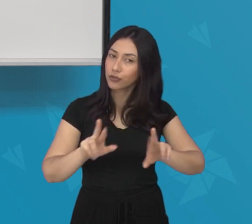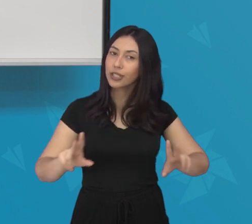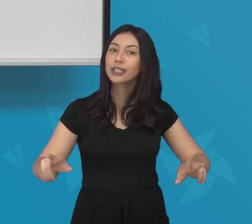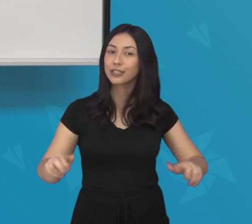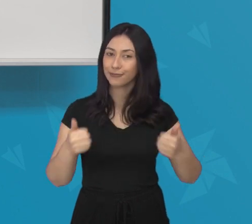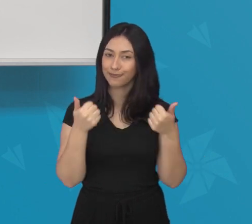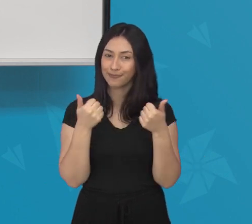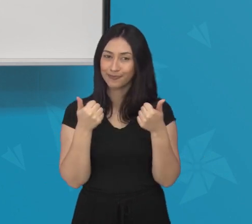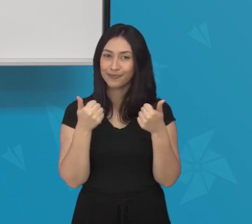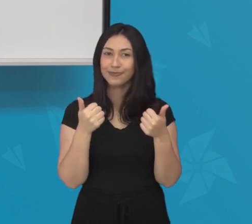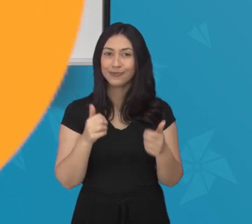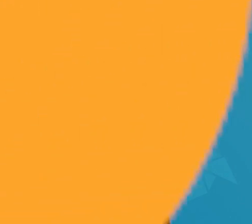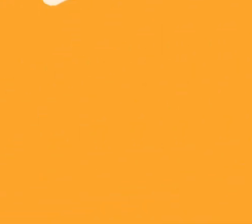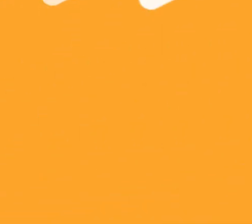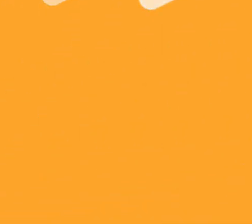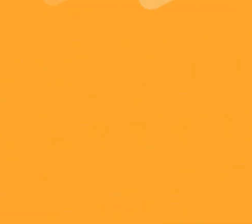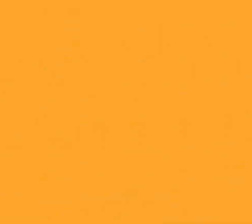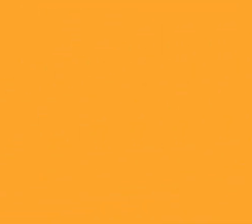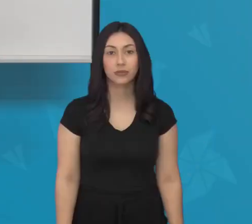mais complexos. Beleza?